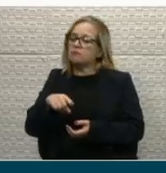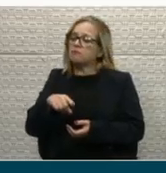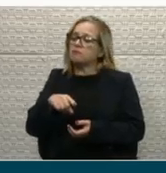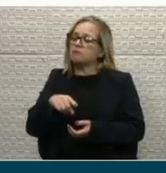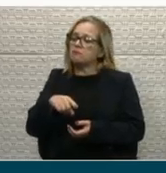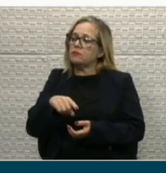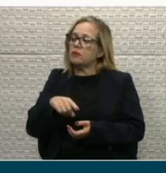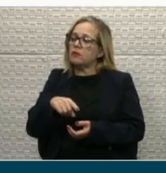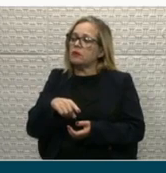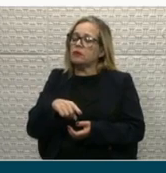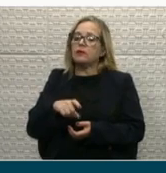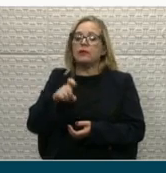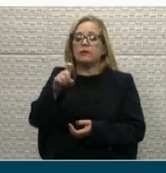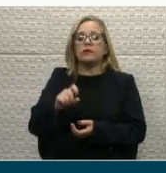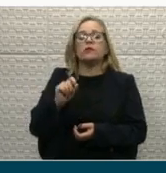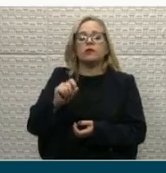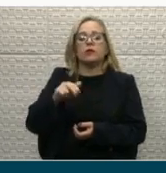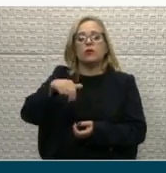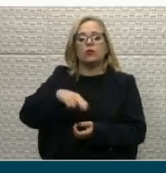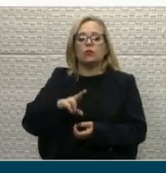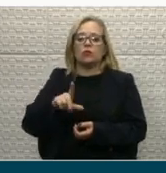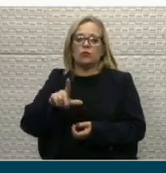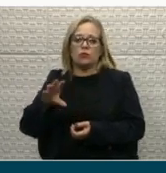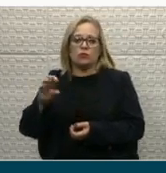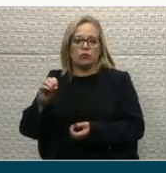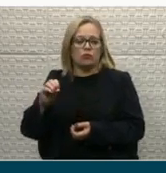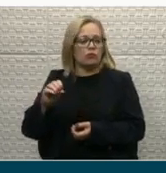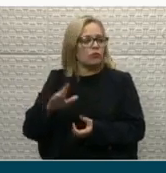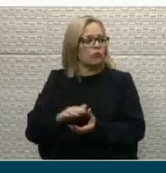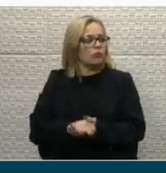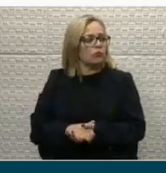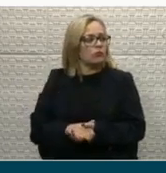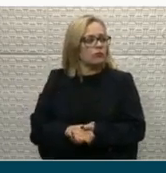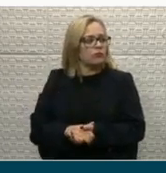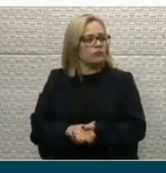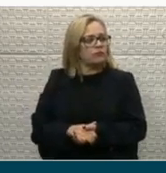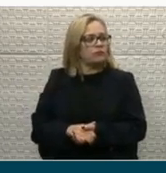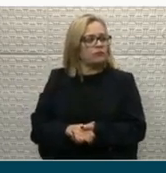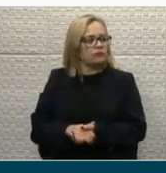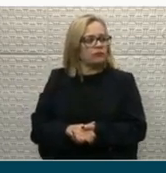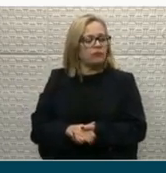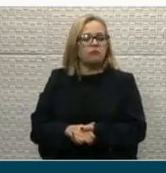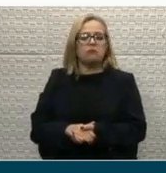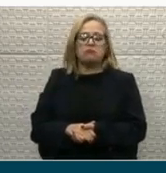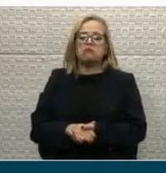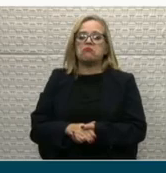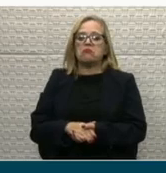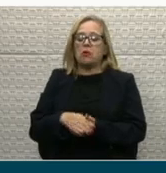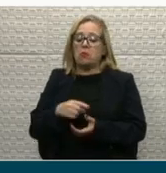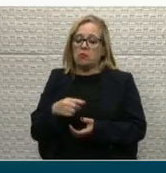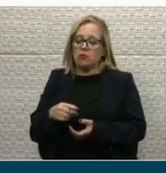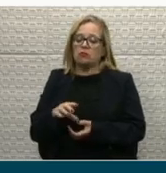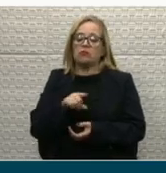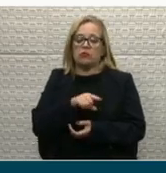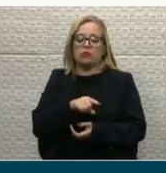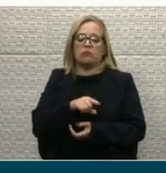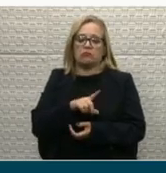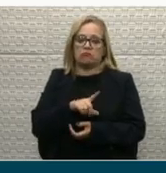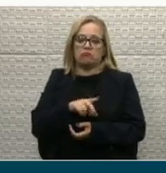seja nulo. Então, o determinante de 2 menos lambda, 2, 0 e 1 menos lambda é